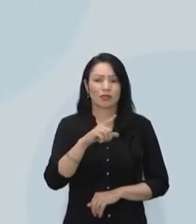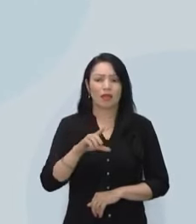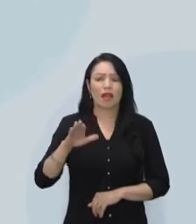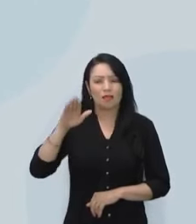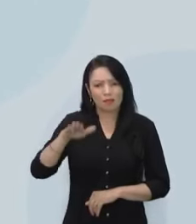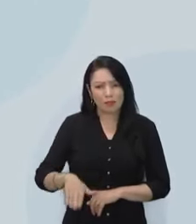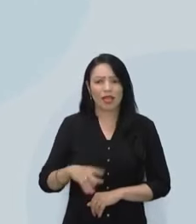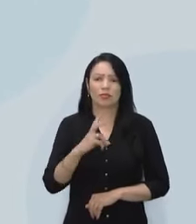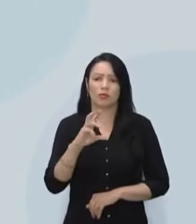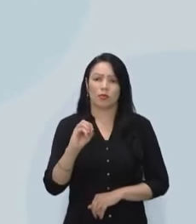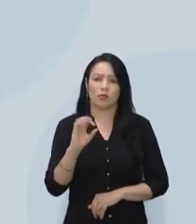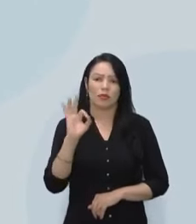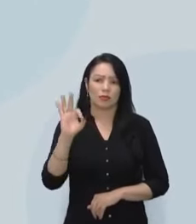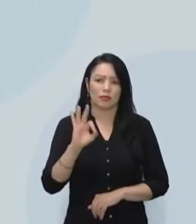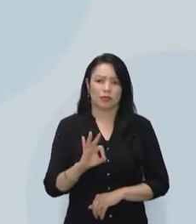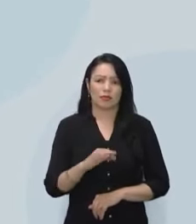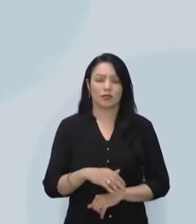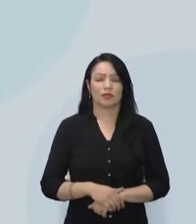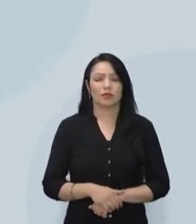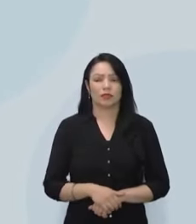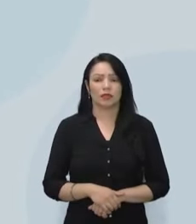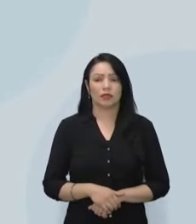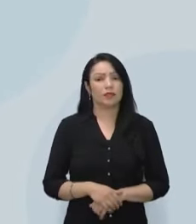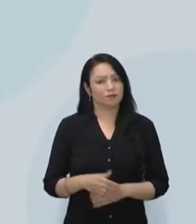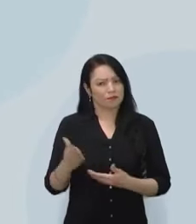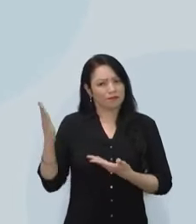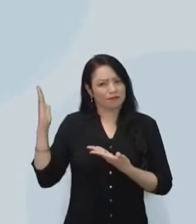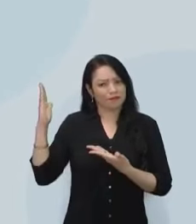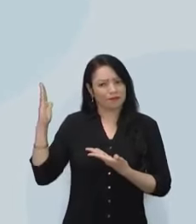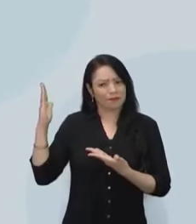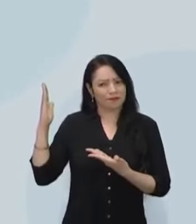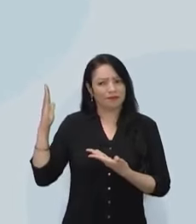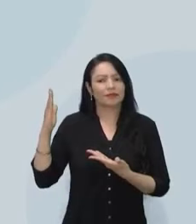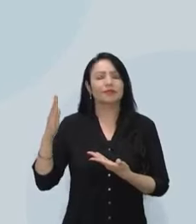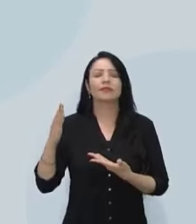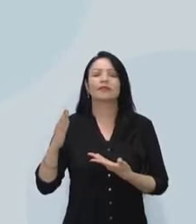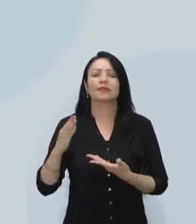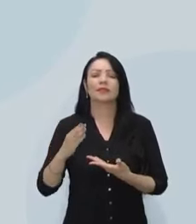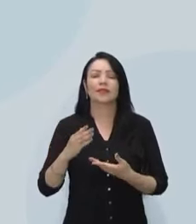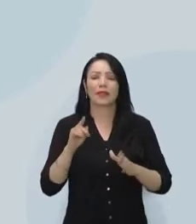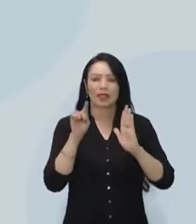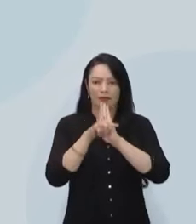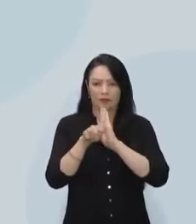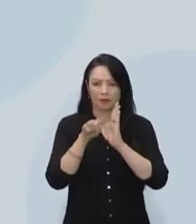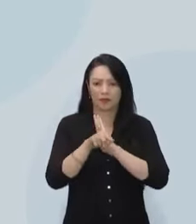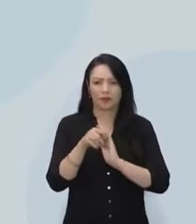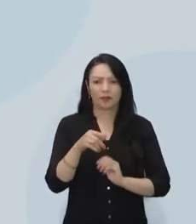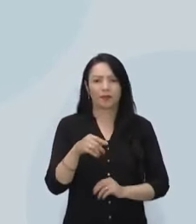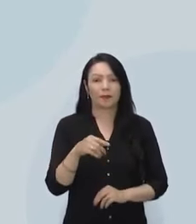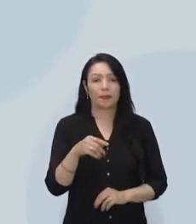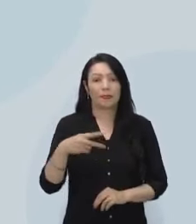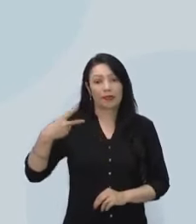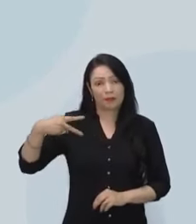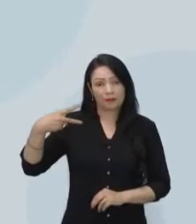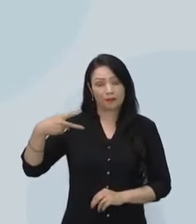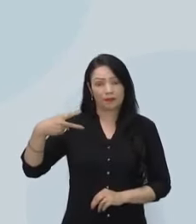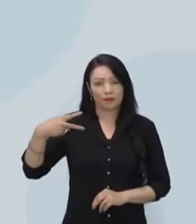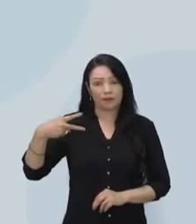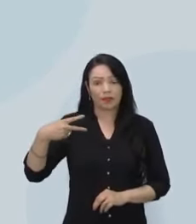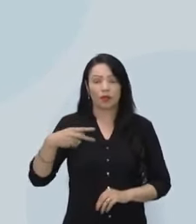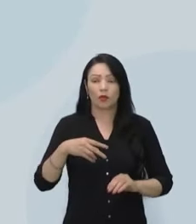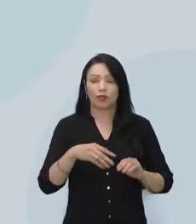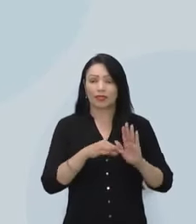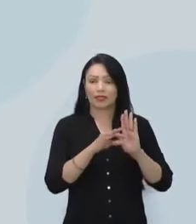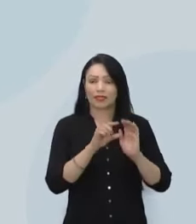um índice muito abaixo para toda a rede, né? Então vamos à questão. O que a questão pede para o estudante? No segundo parágrafo do texto, a